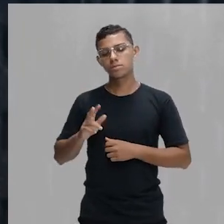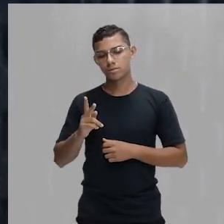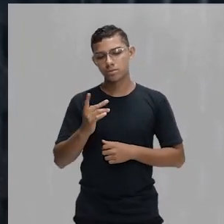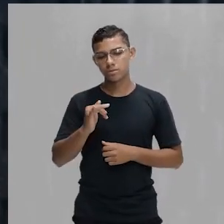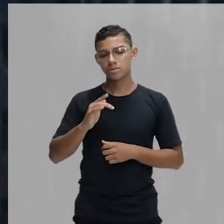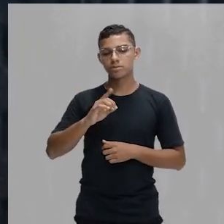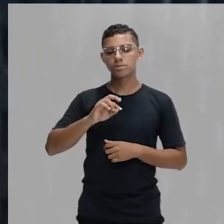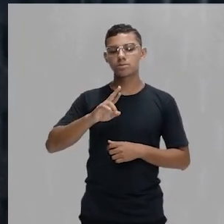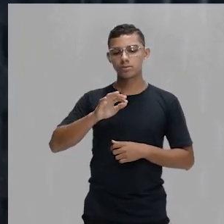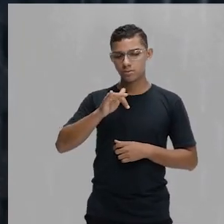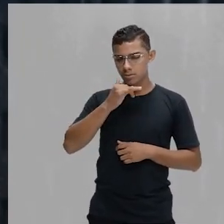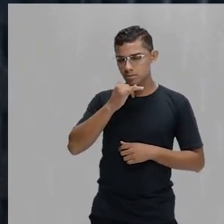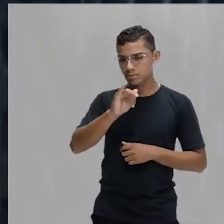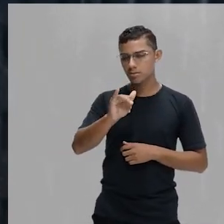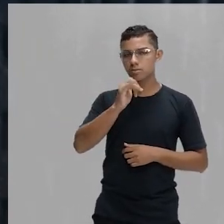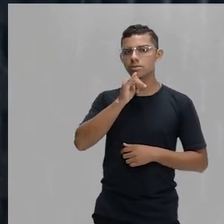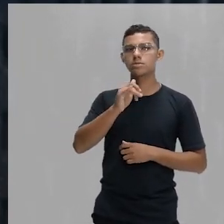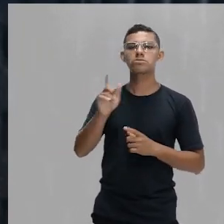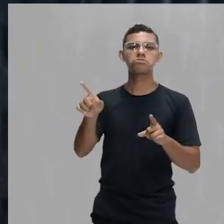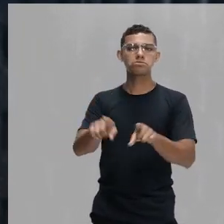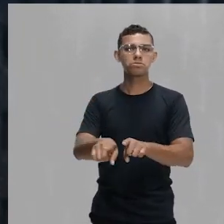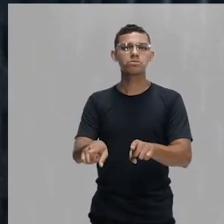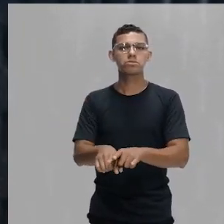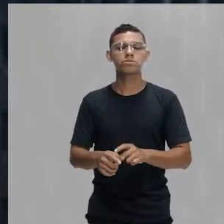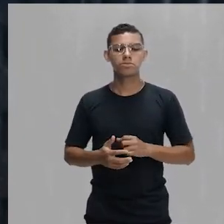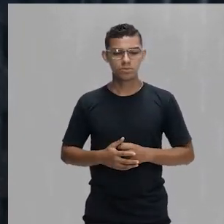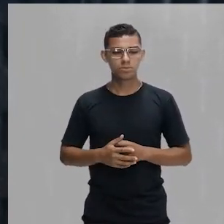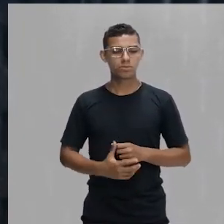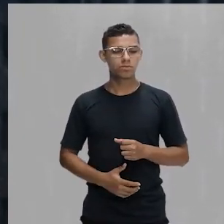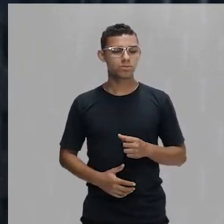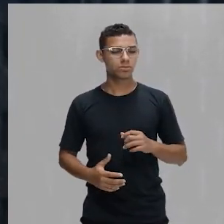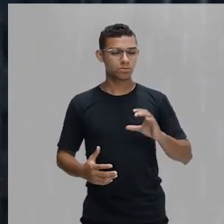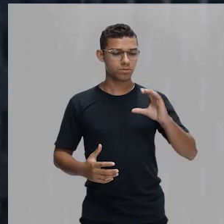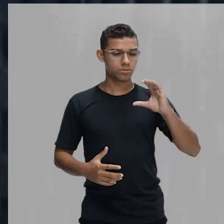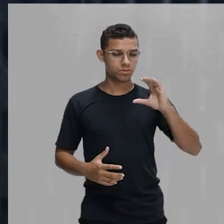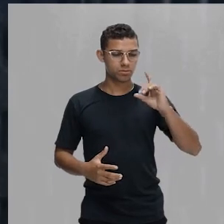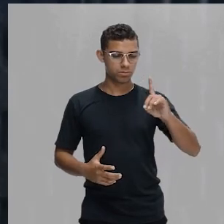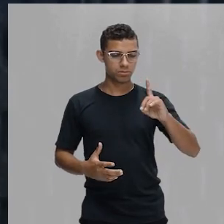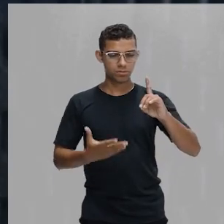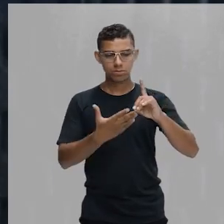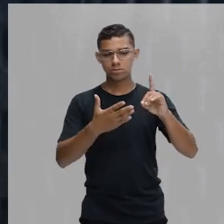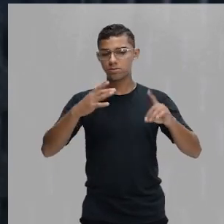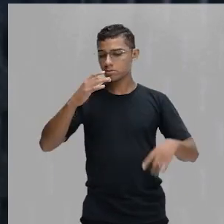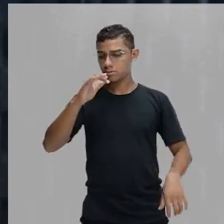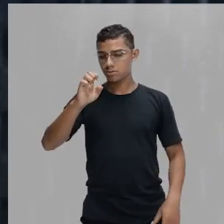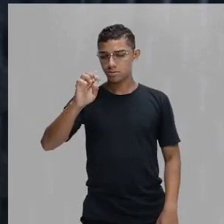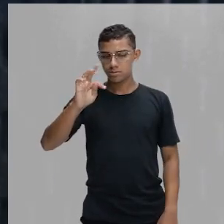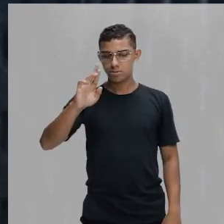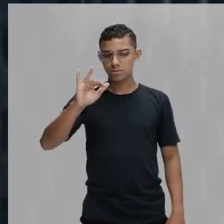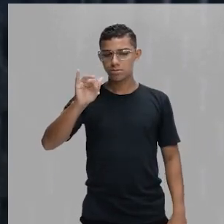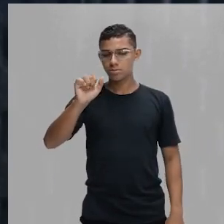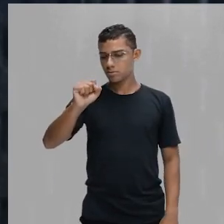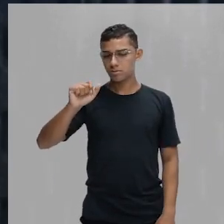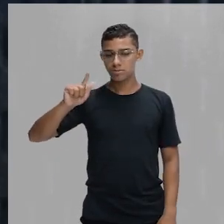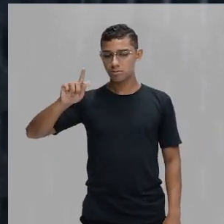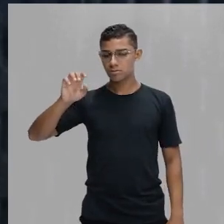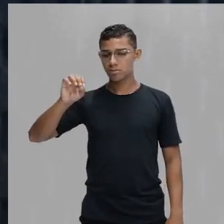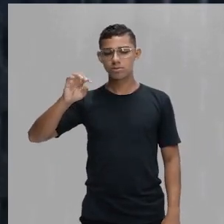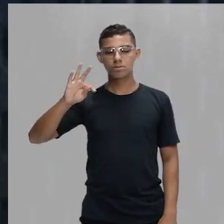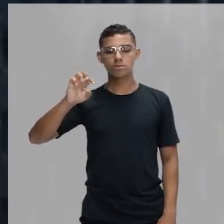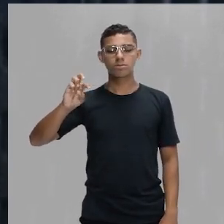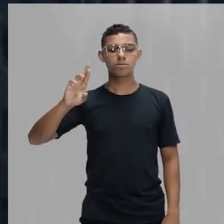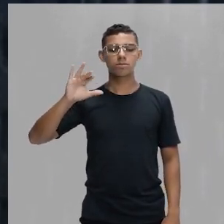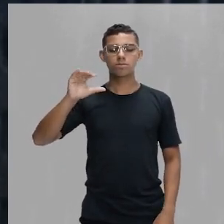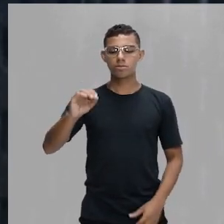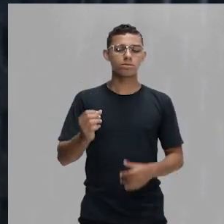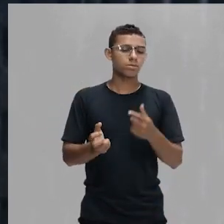elas geram um impacto ambiental muito grande também, né? Centrais geotérmicas também não. Essas centrais geotérmicas e termoelétricas utilizam aí